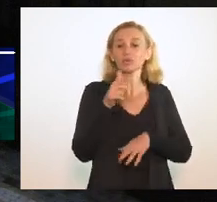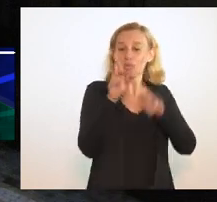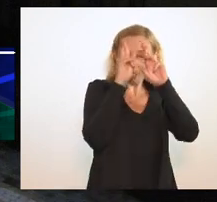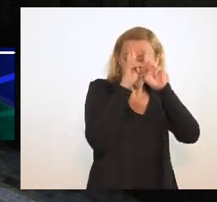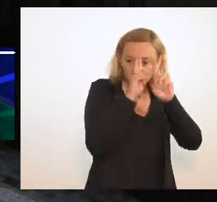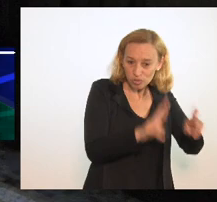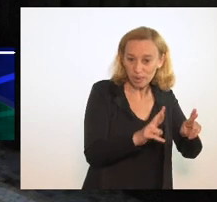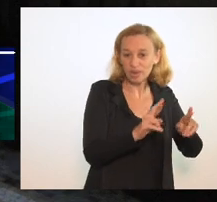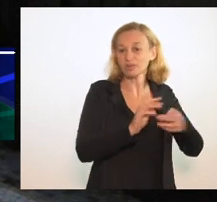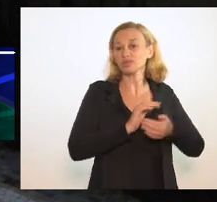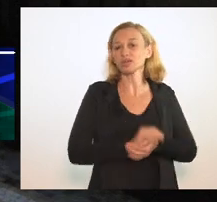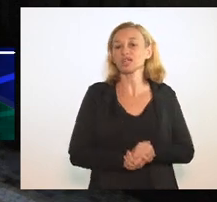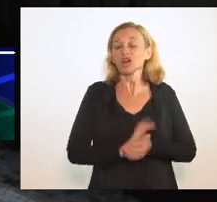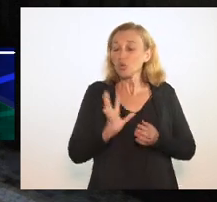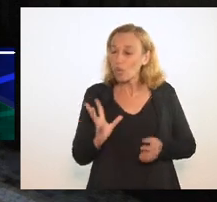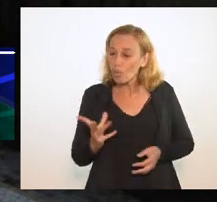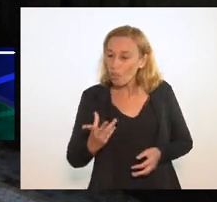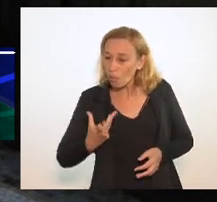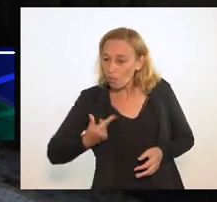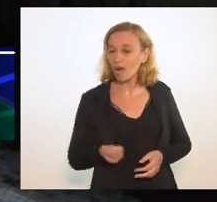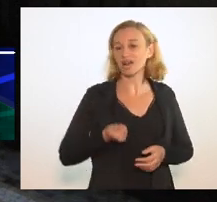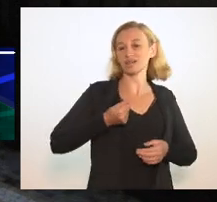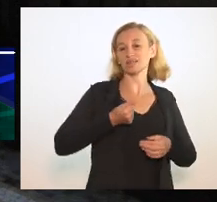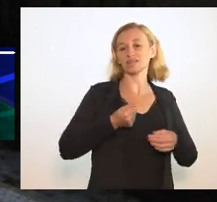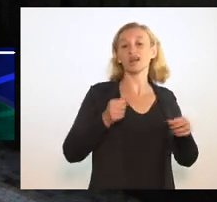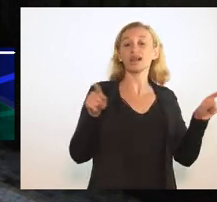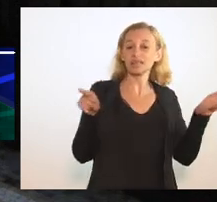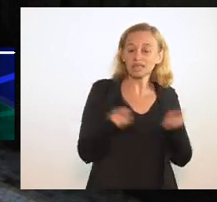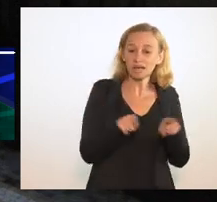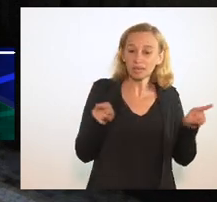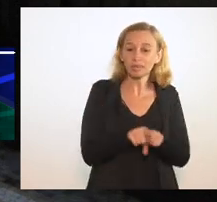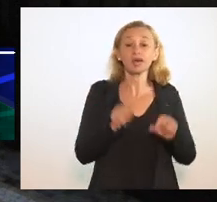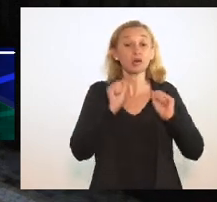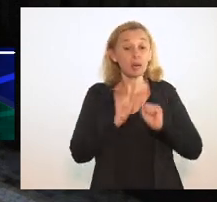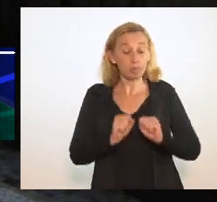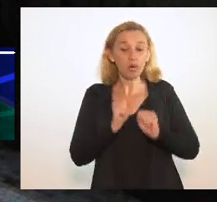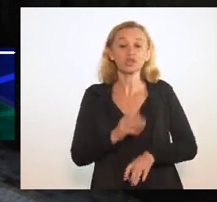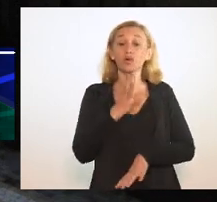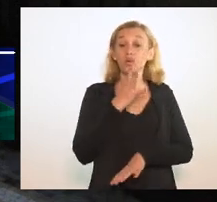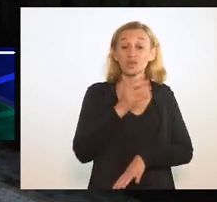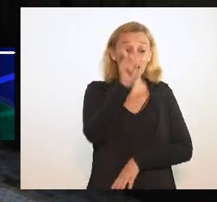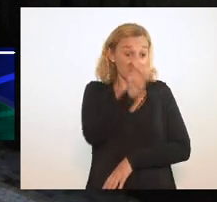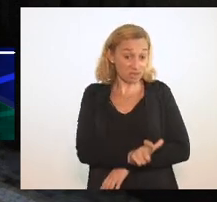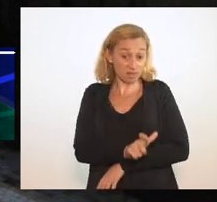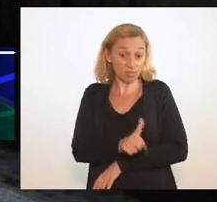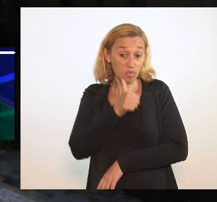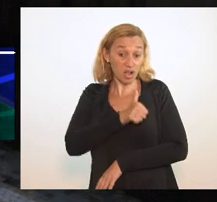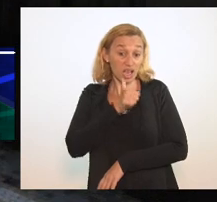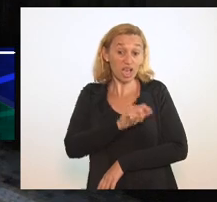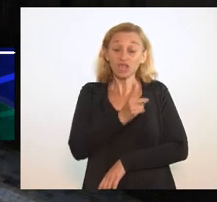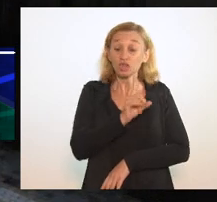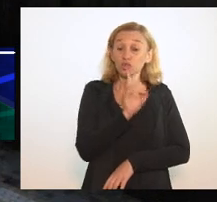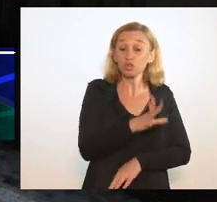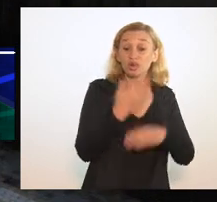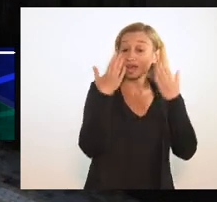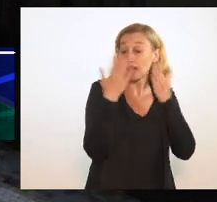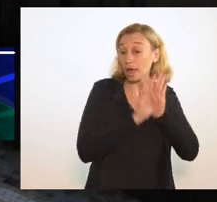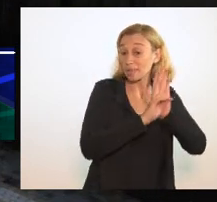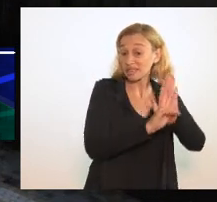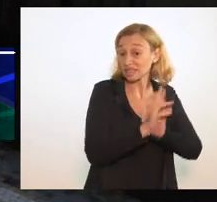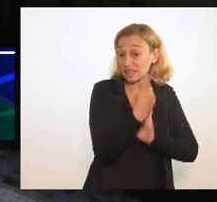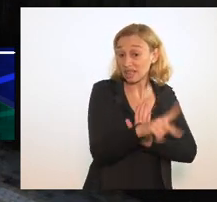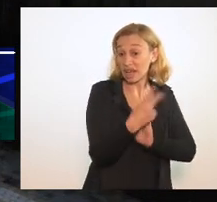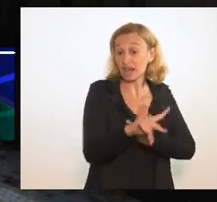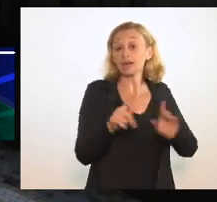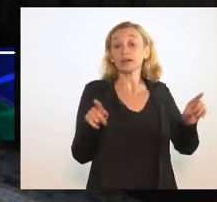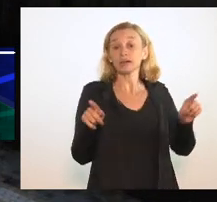respeito, seja feito com qualidade e que também possa reconhecer essa mulher, não só na sua representatividade, que não